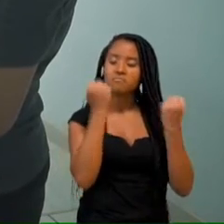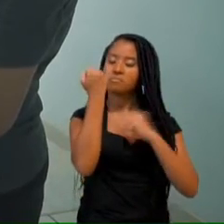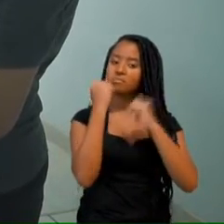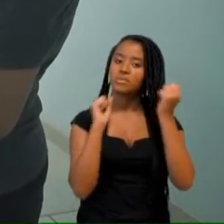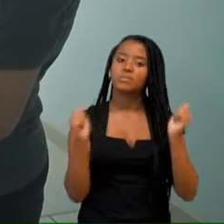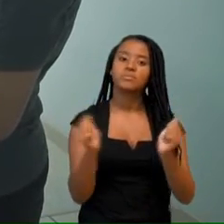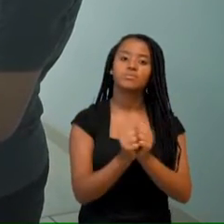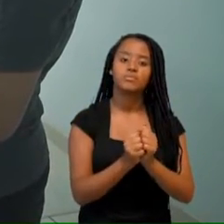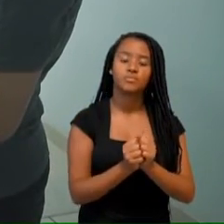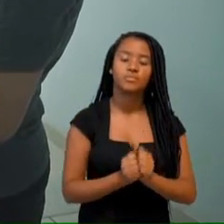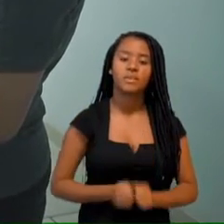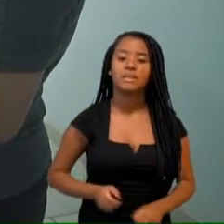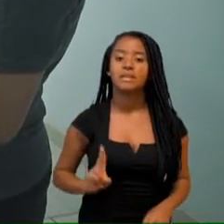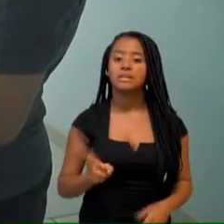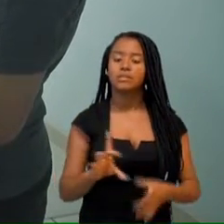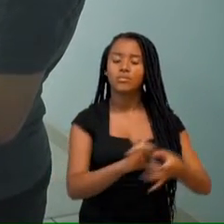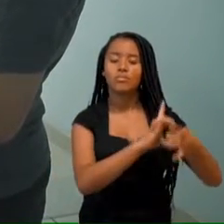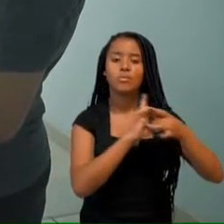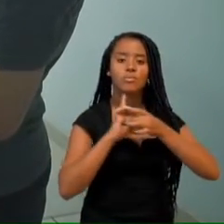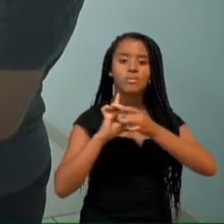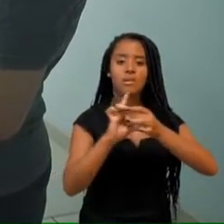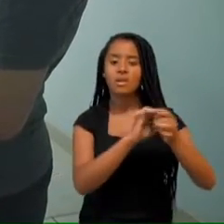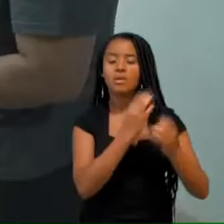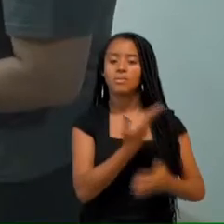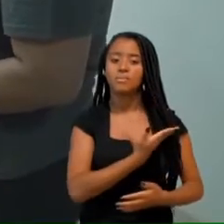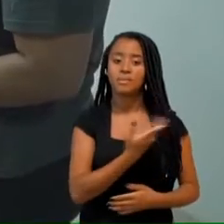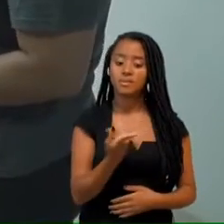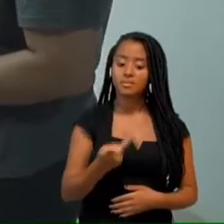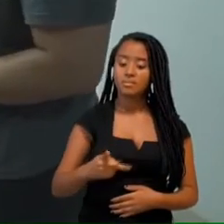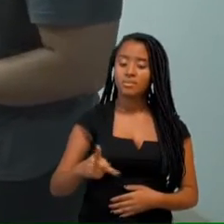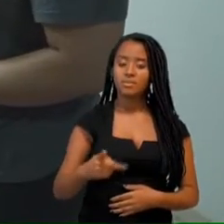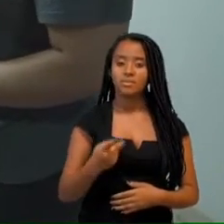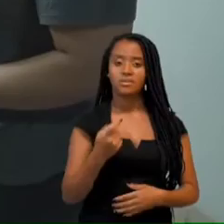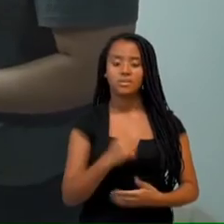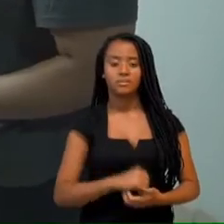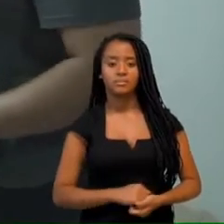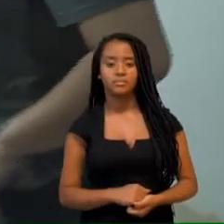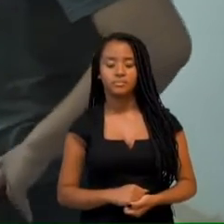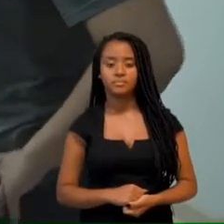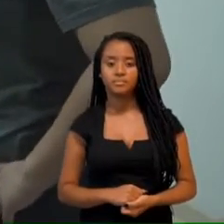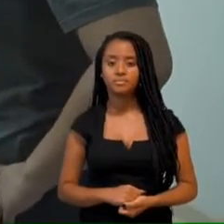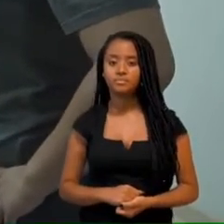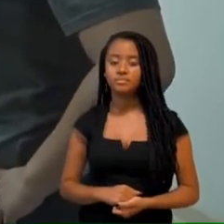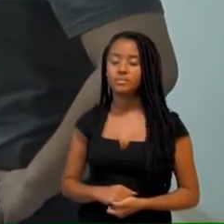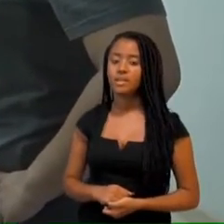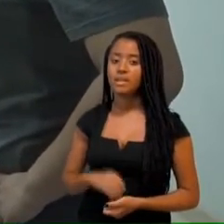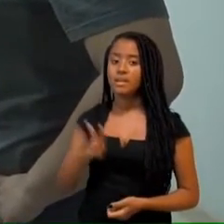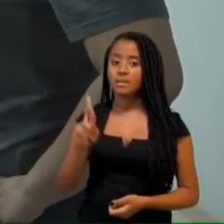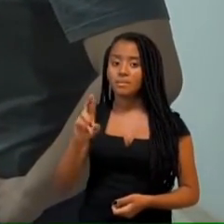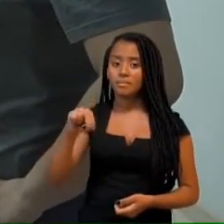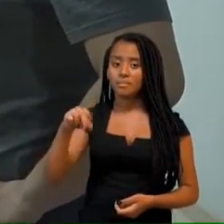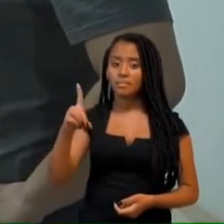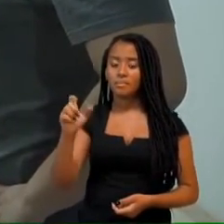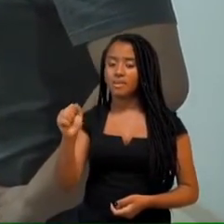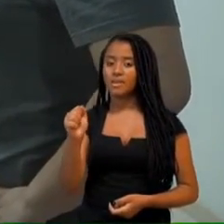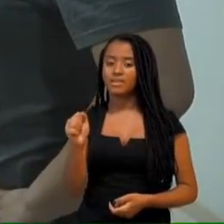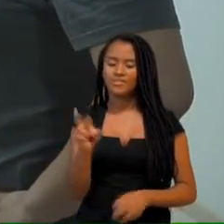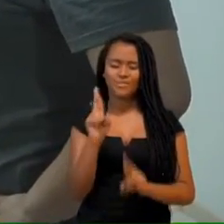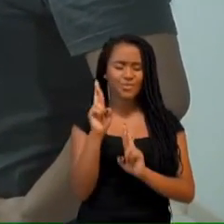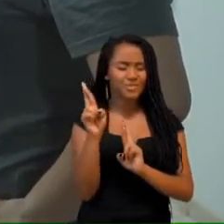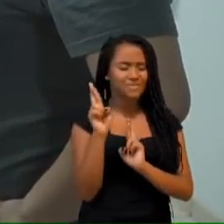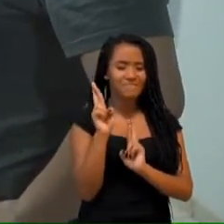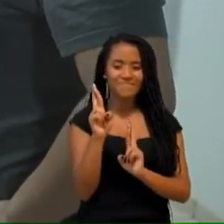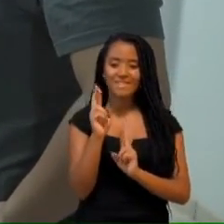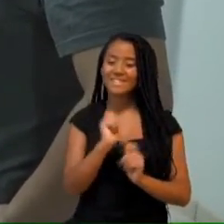uma uma amizade assim com a galera daqui ó Brenda eu vou passar o comando para você aqui porque eu já tô doido para tomar